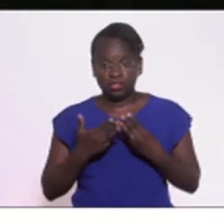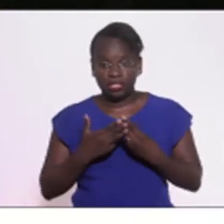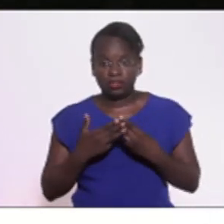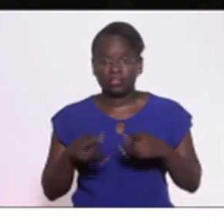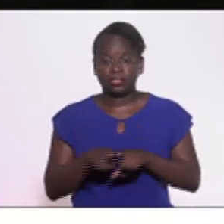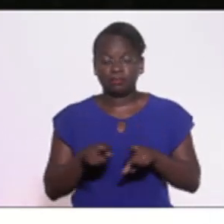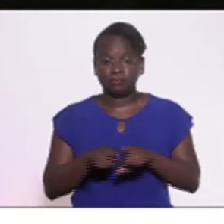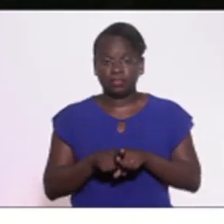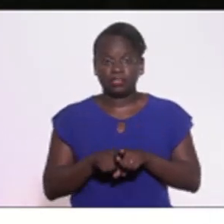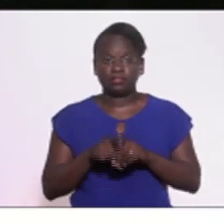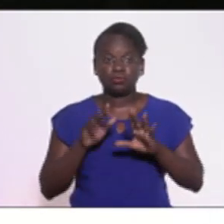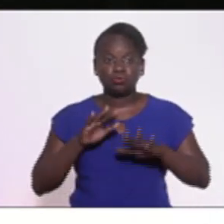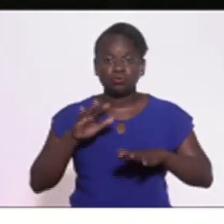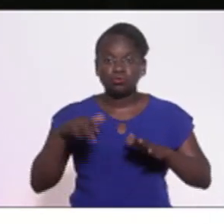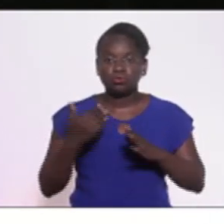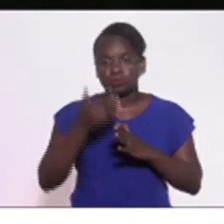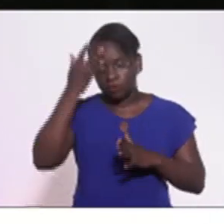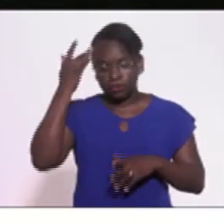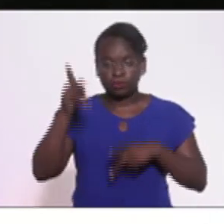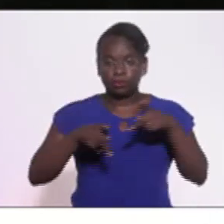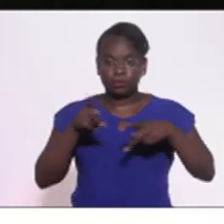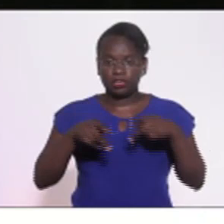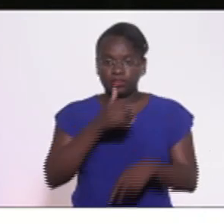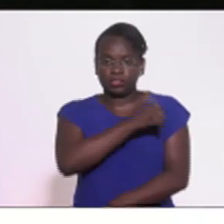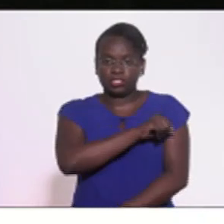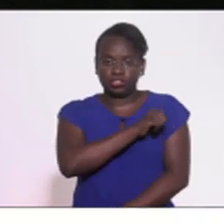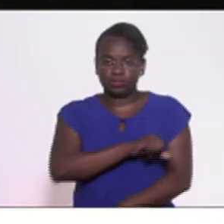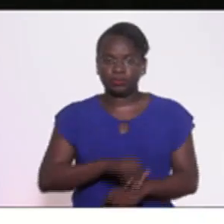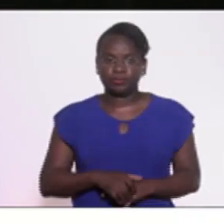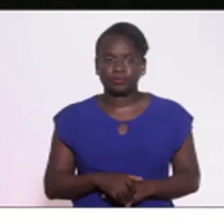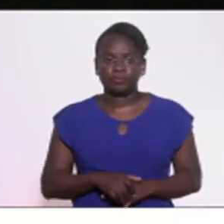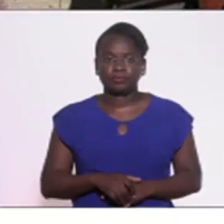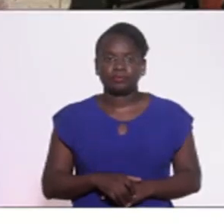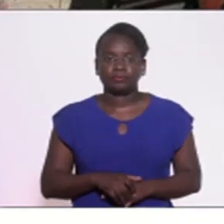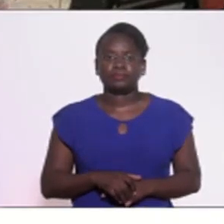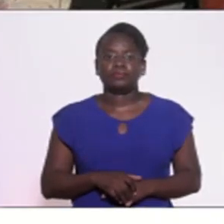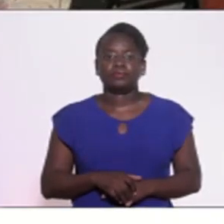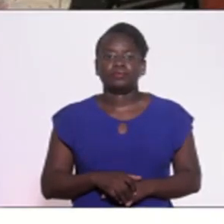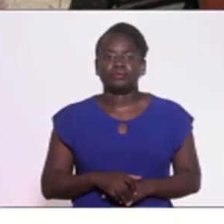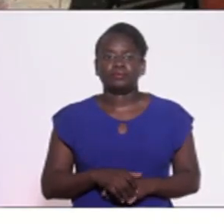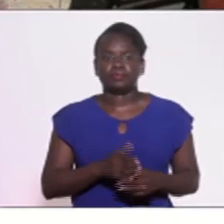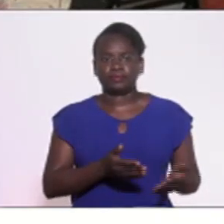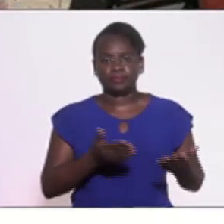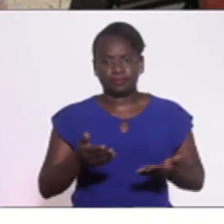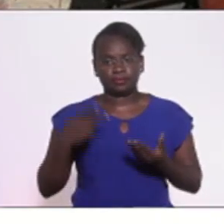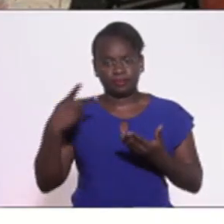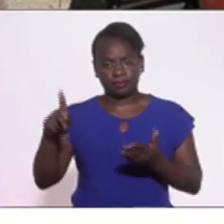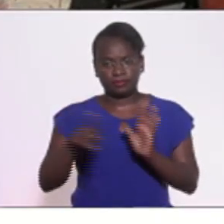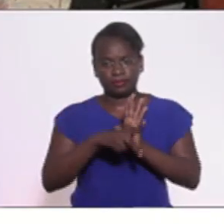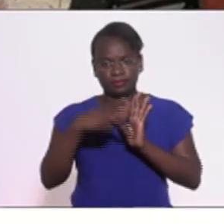a todo o povo fluminense. Ronaldo, essa aqui é sua.